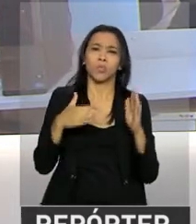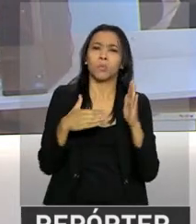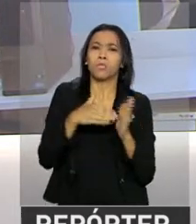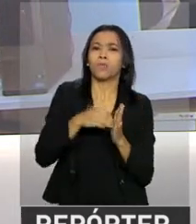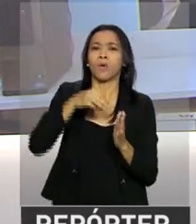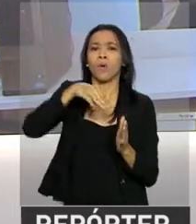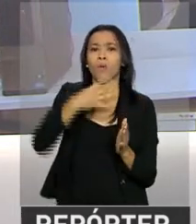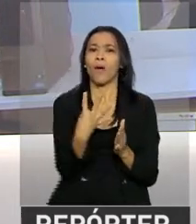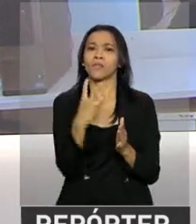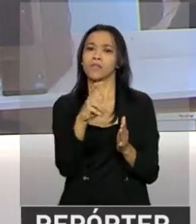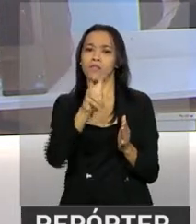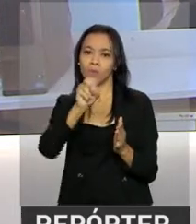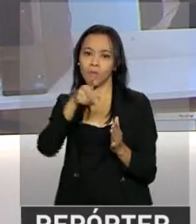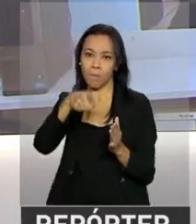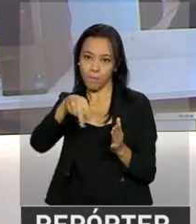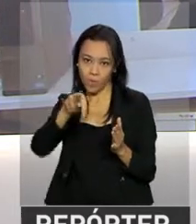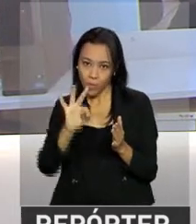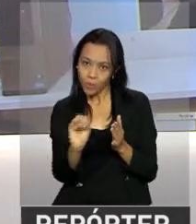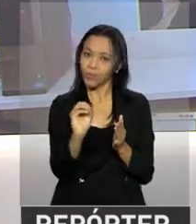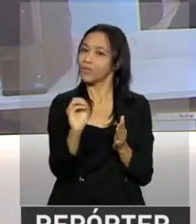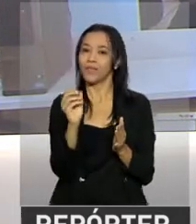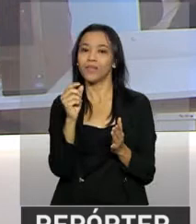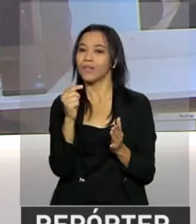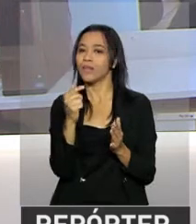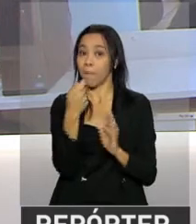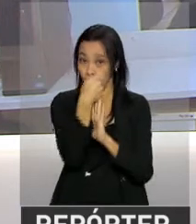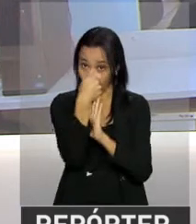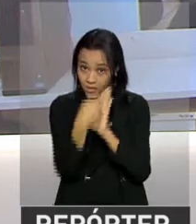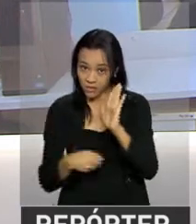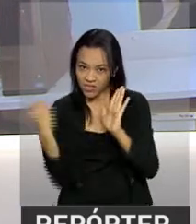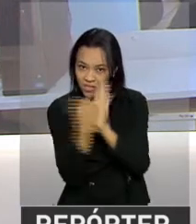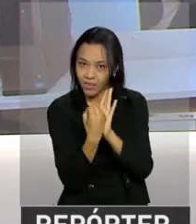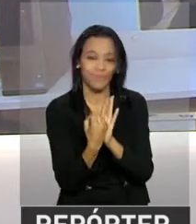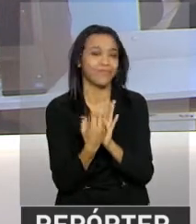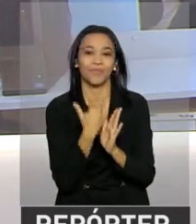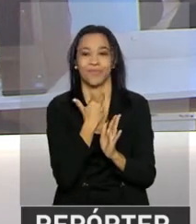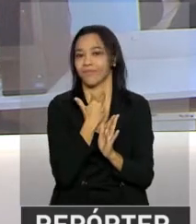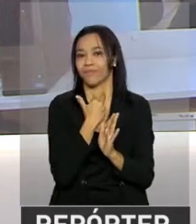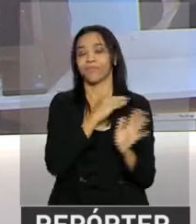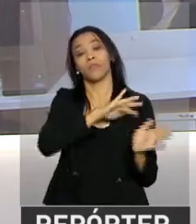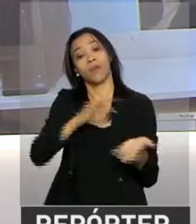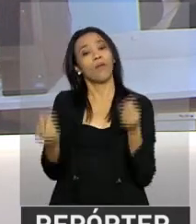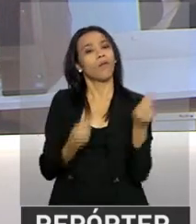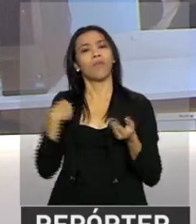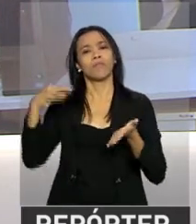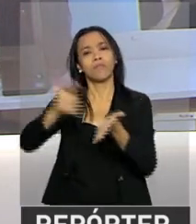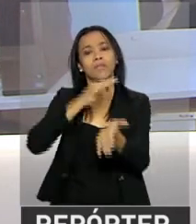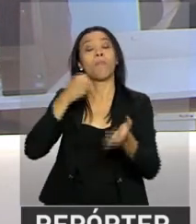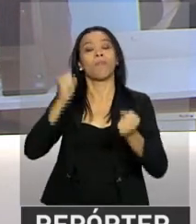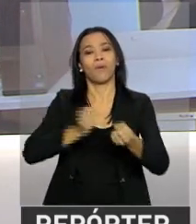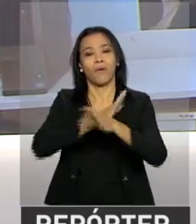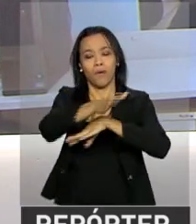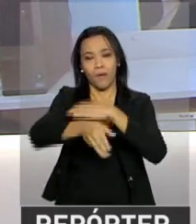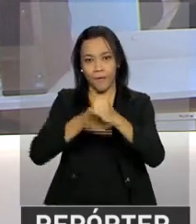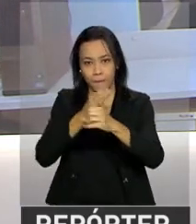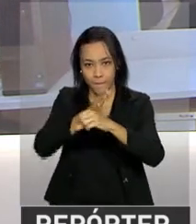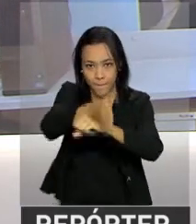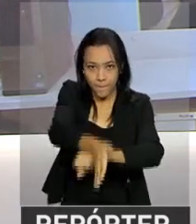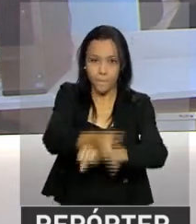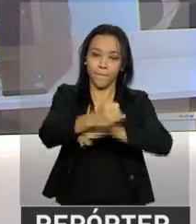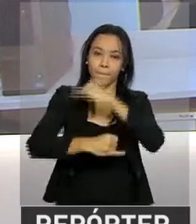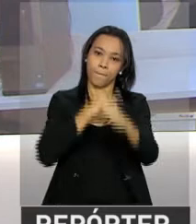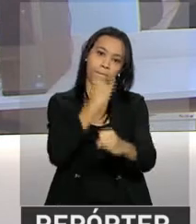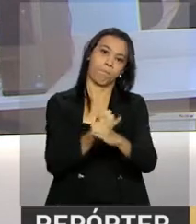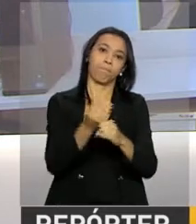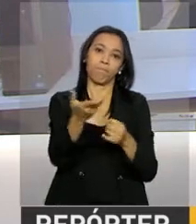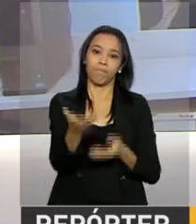450 pontos na média das notas e não ter zerado a redação. Para fazer a inscrição, basta acessar a página do programa na